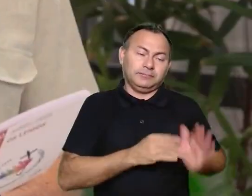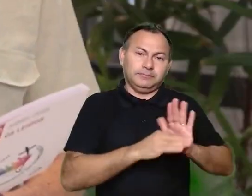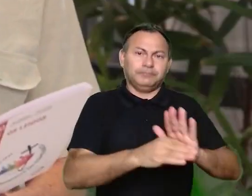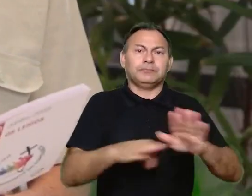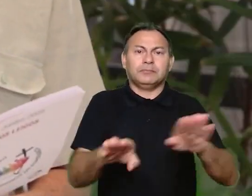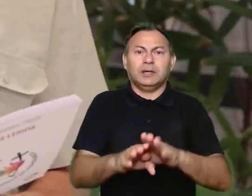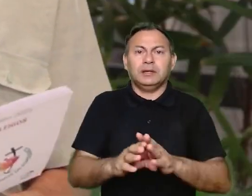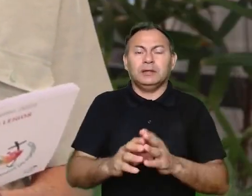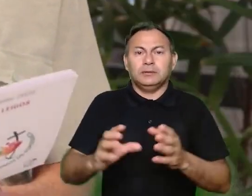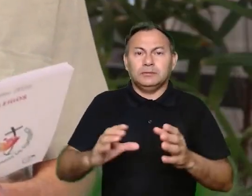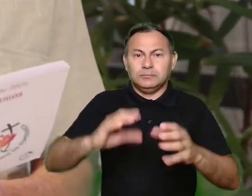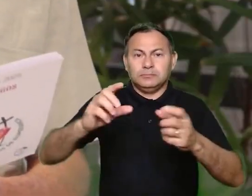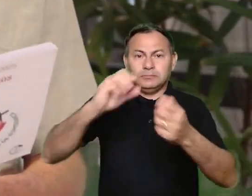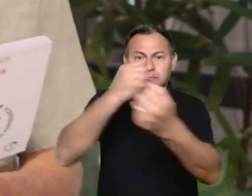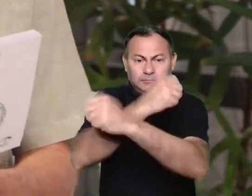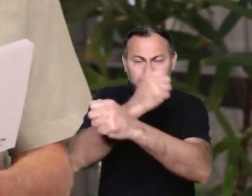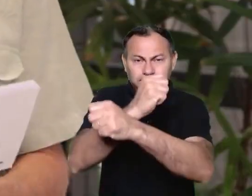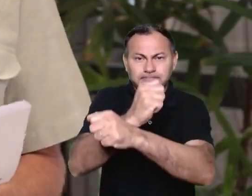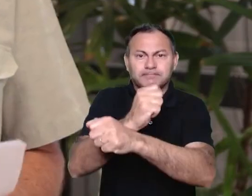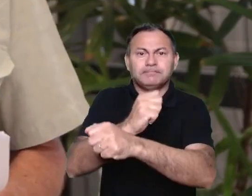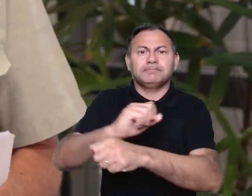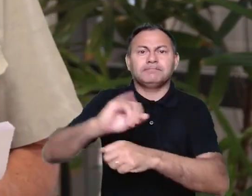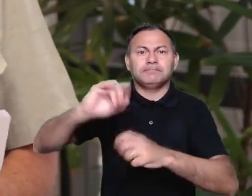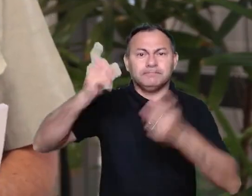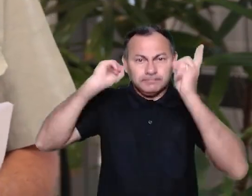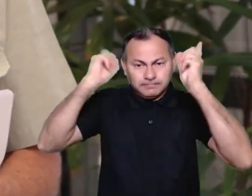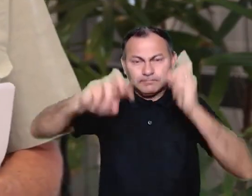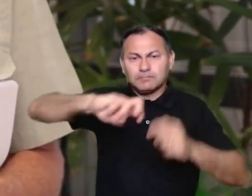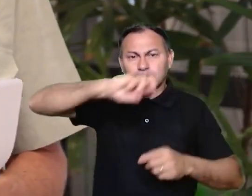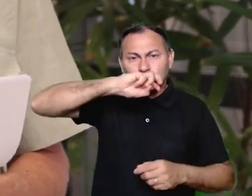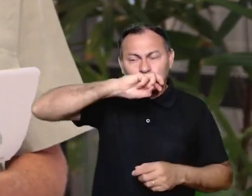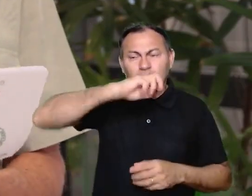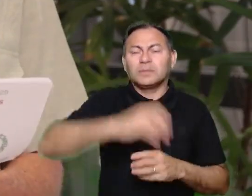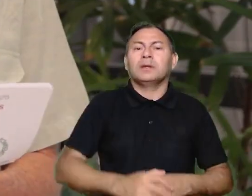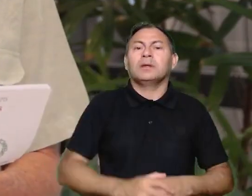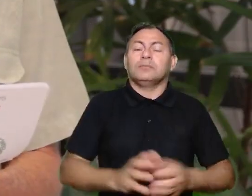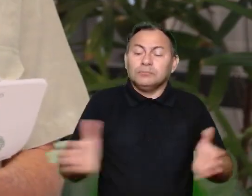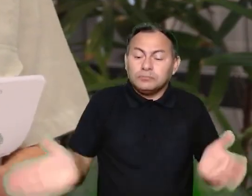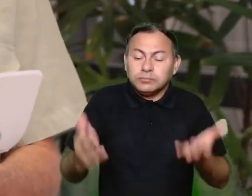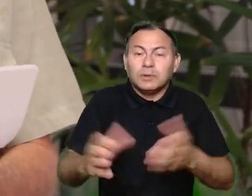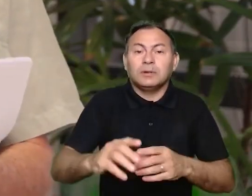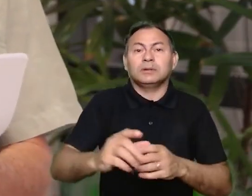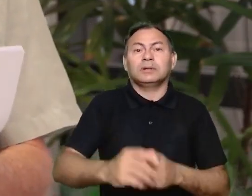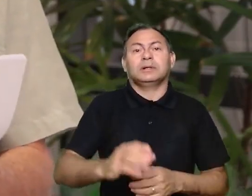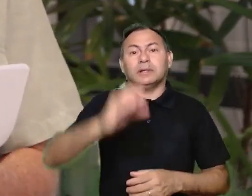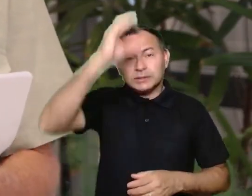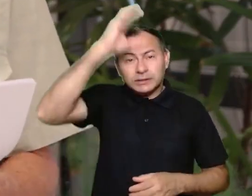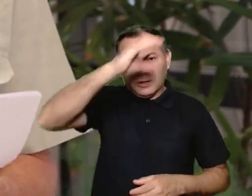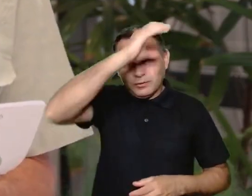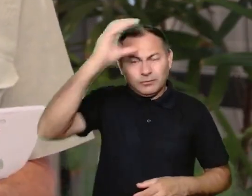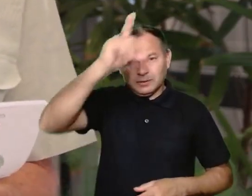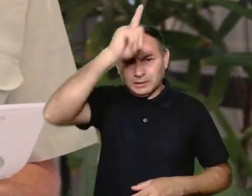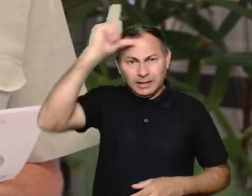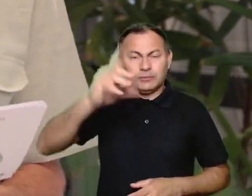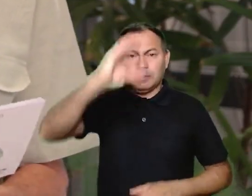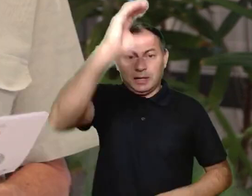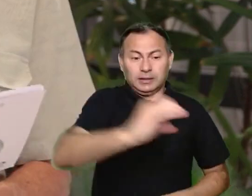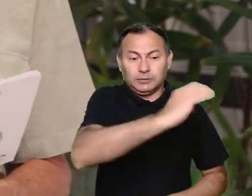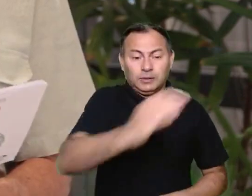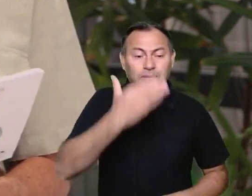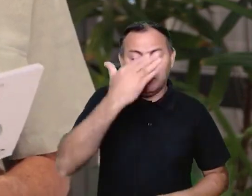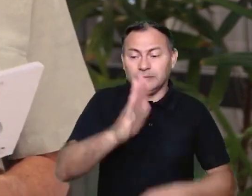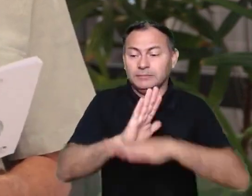O concílio também estimulou a presença dos cristãos leigos, católicos, nas diversas frentes da